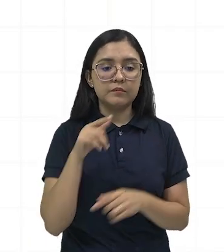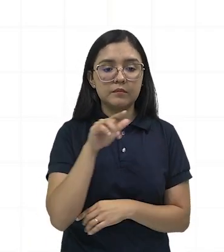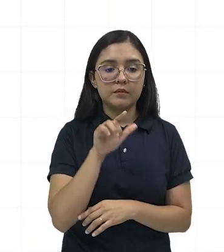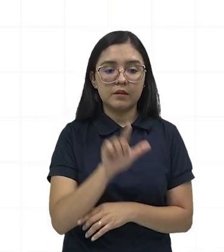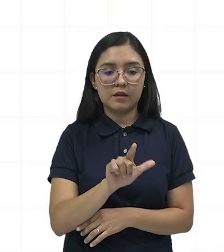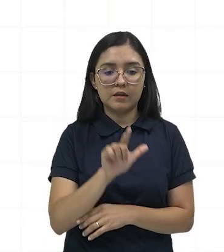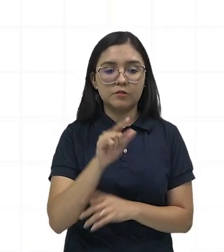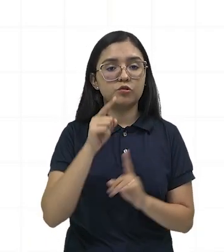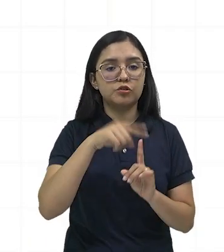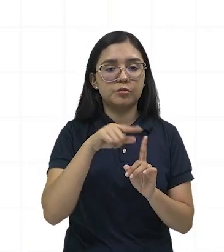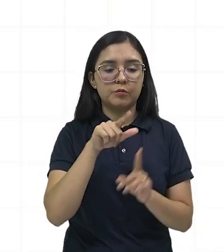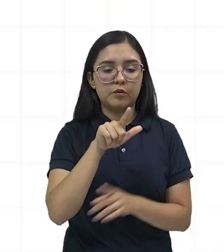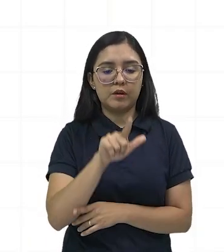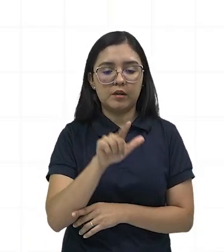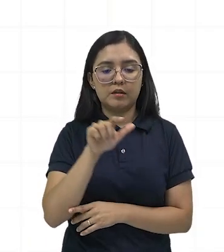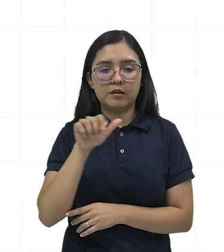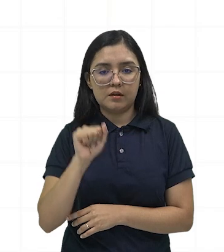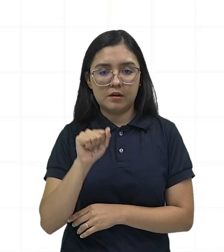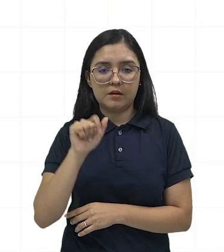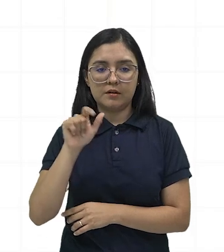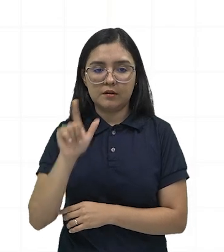lado, ângulo, lado.